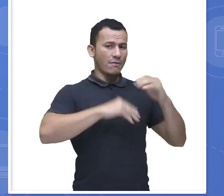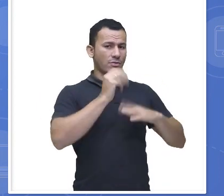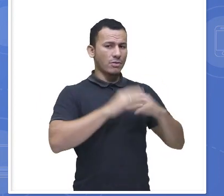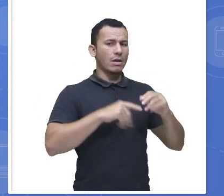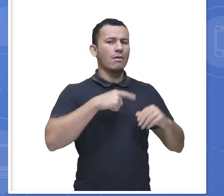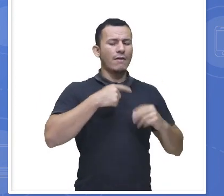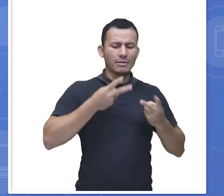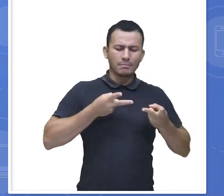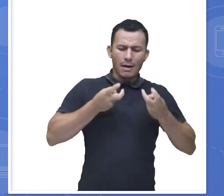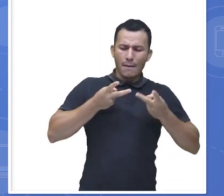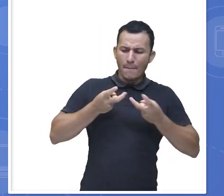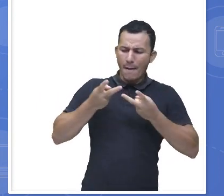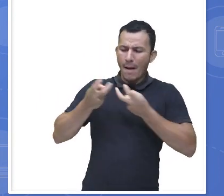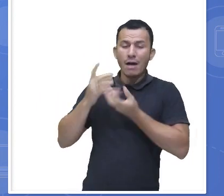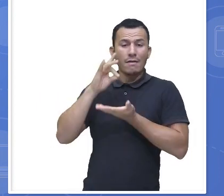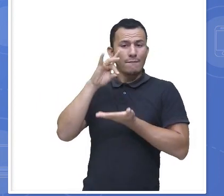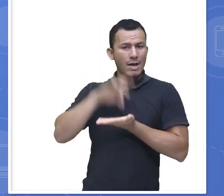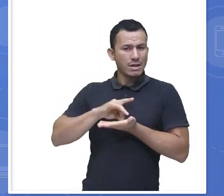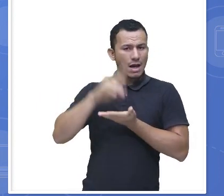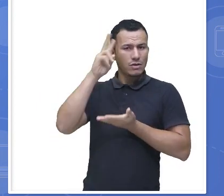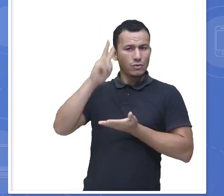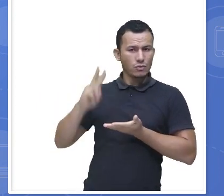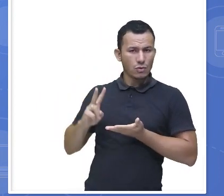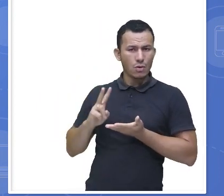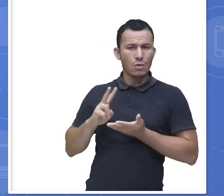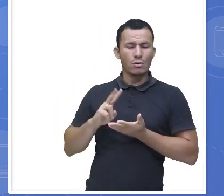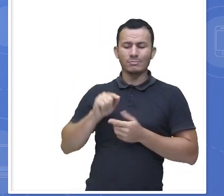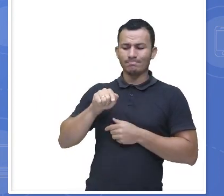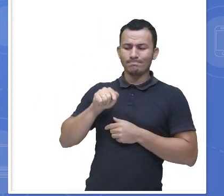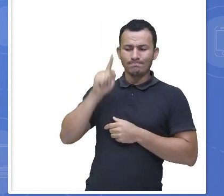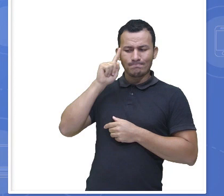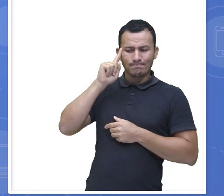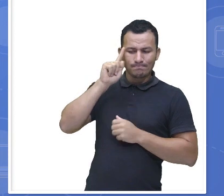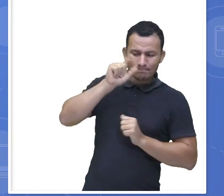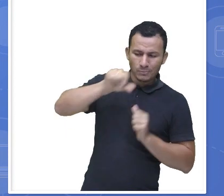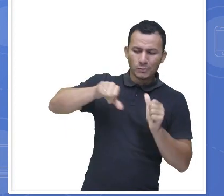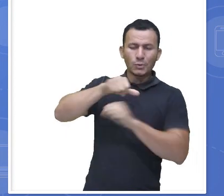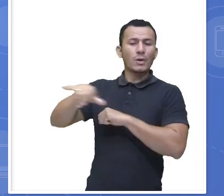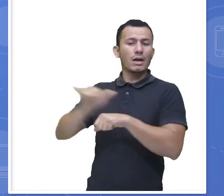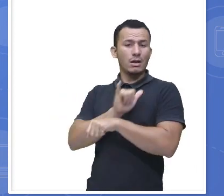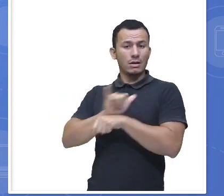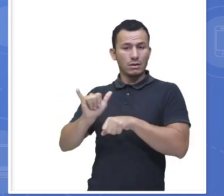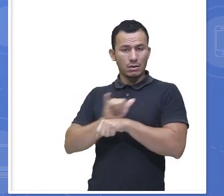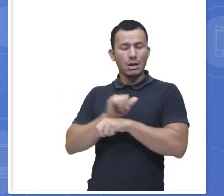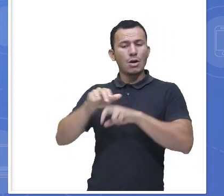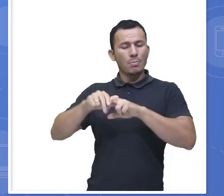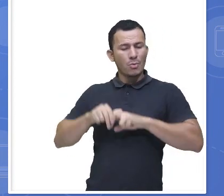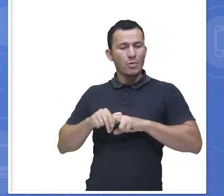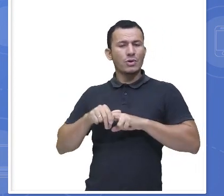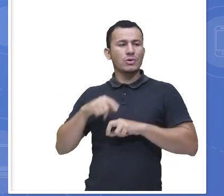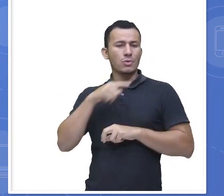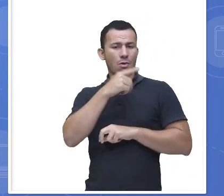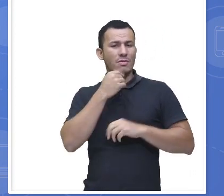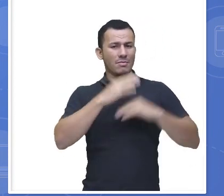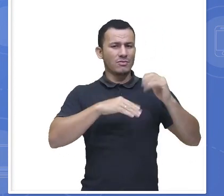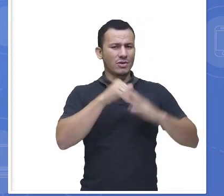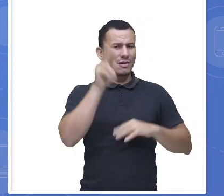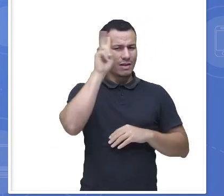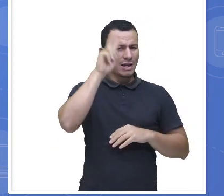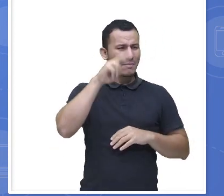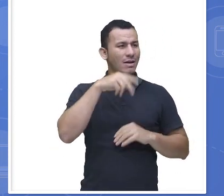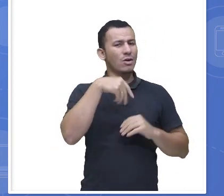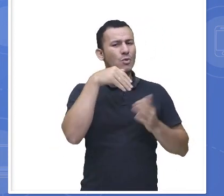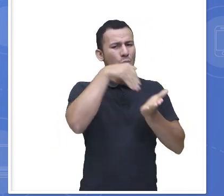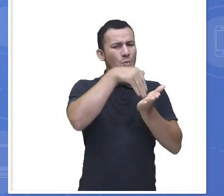da realidade e ele vai reinterpretar. E tanto é que no final, ele vai pintar um peixe amarelo,